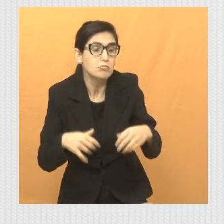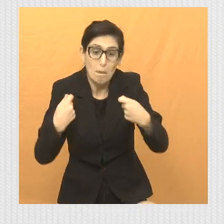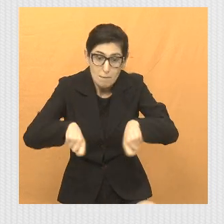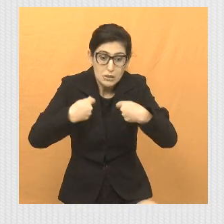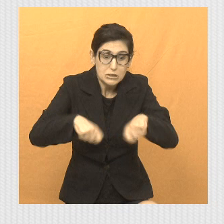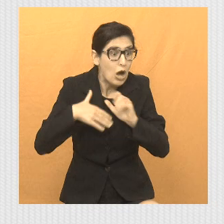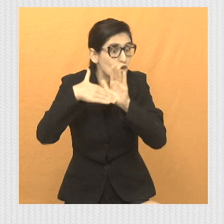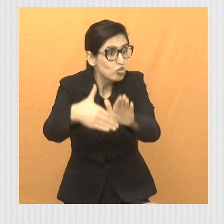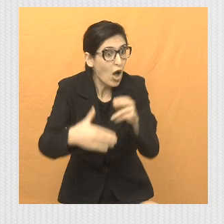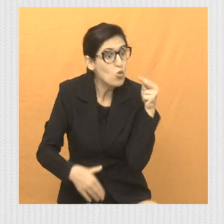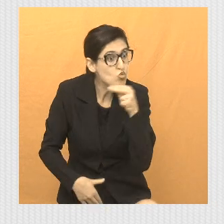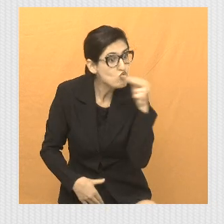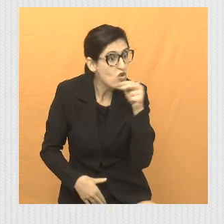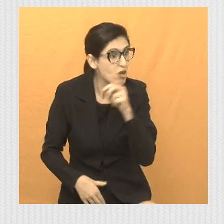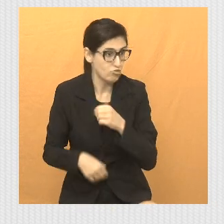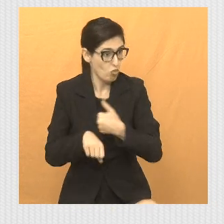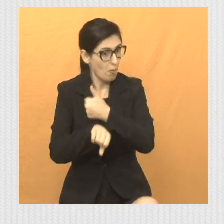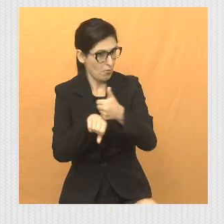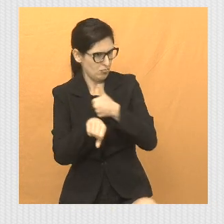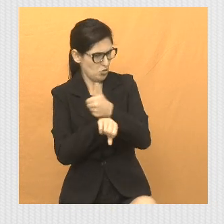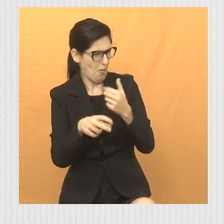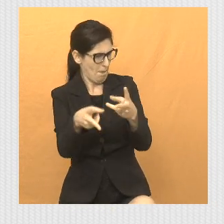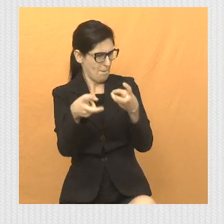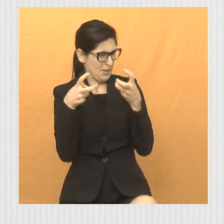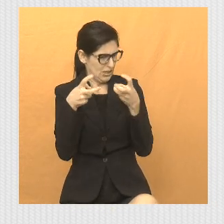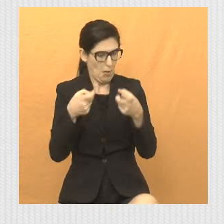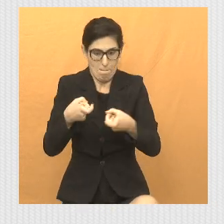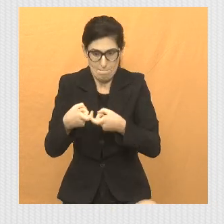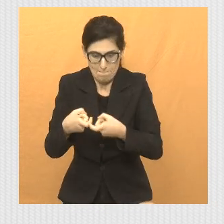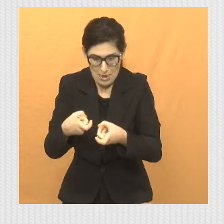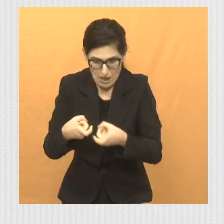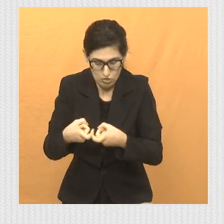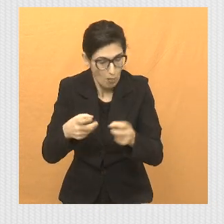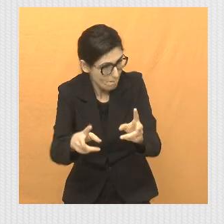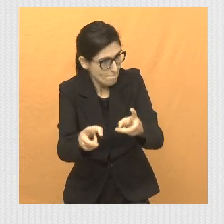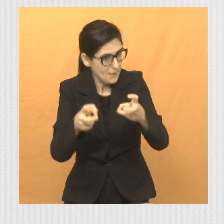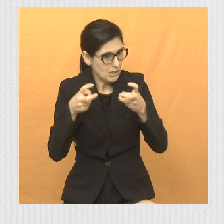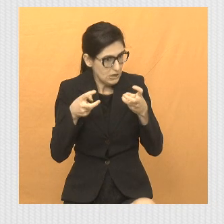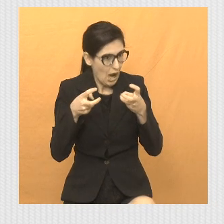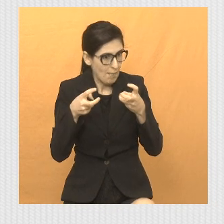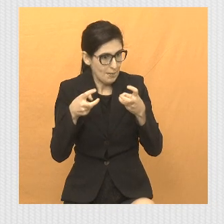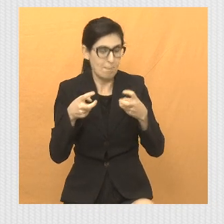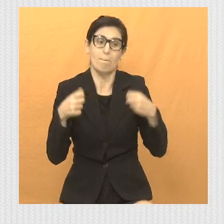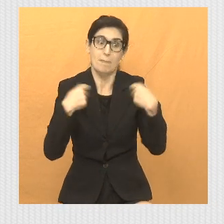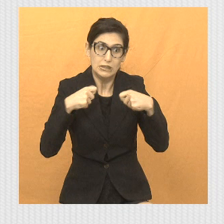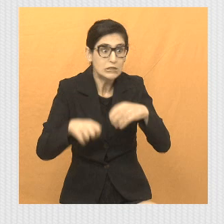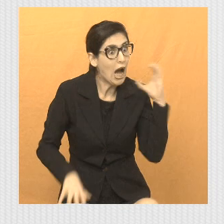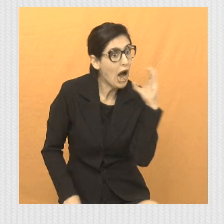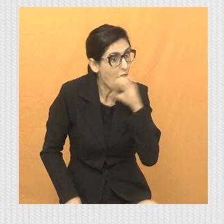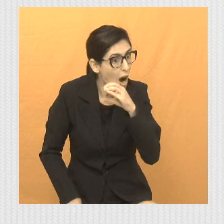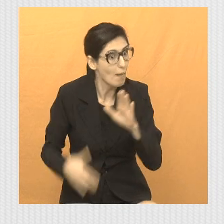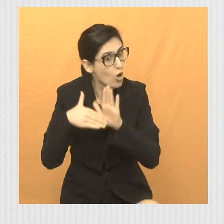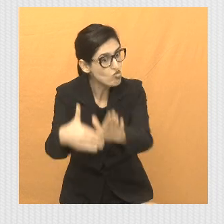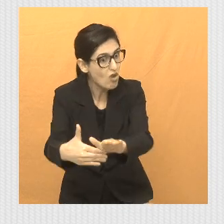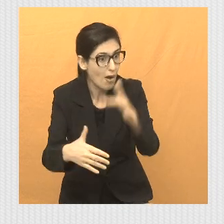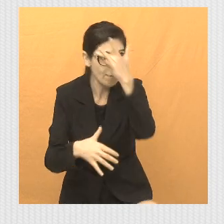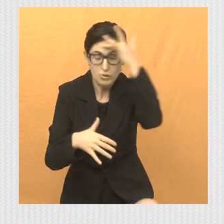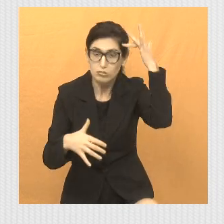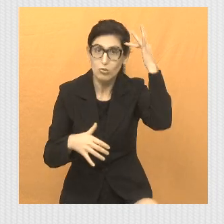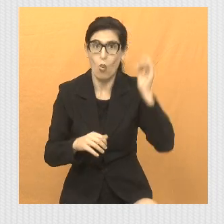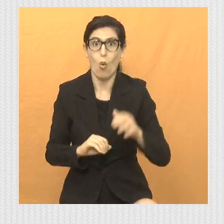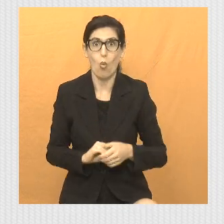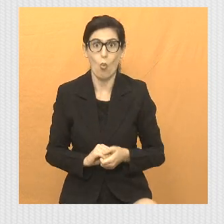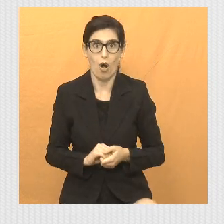faz atendimento e avaliados pelo médico auditor, eles são priorizados e recebem